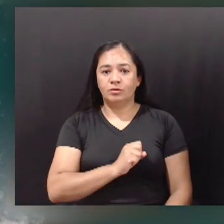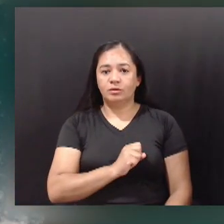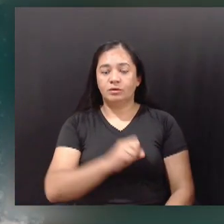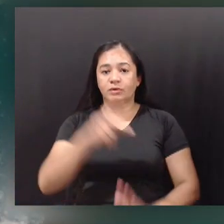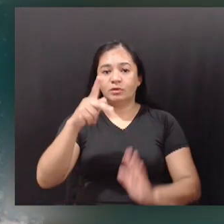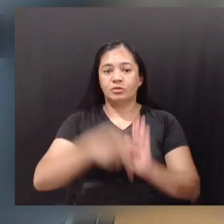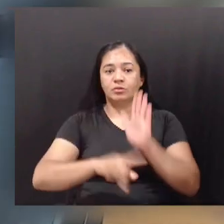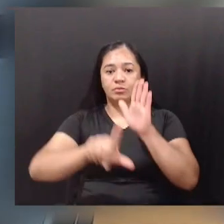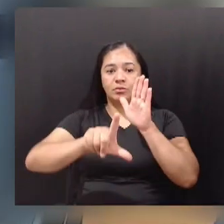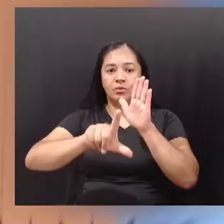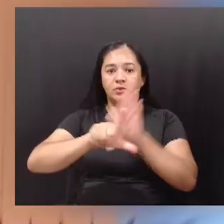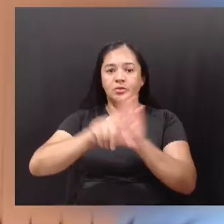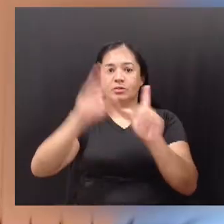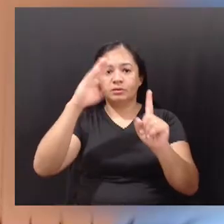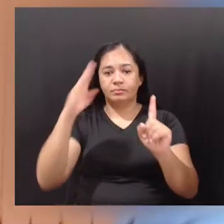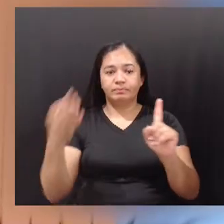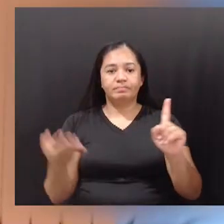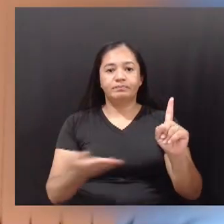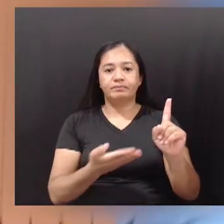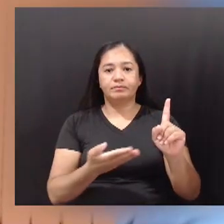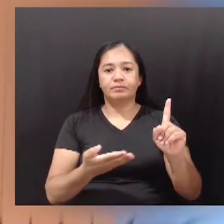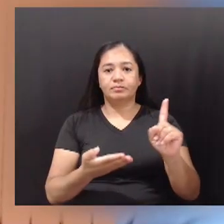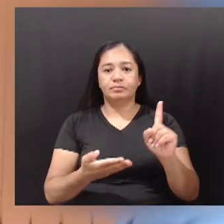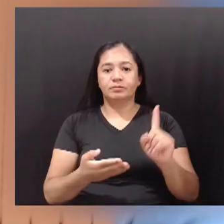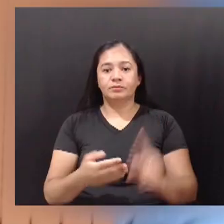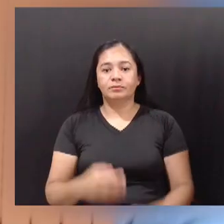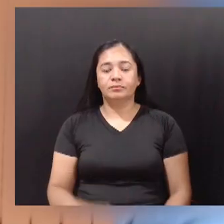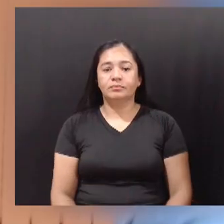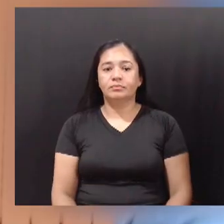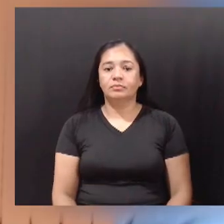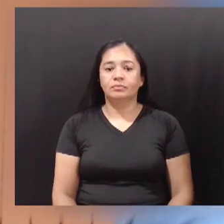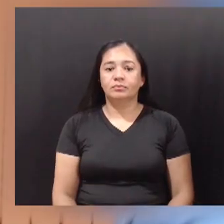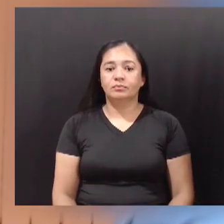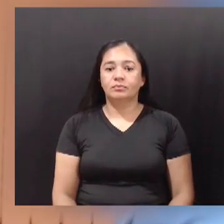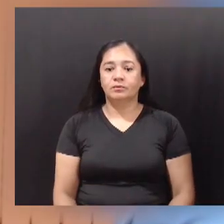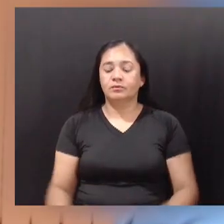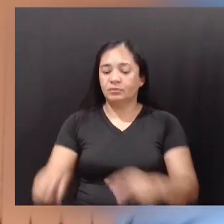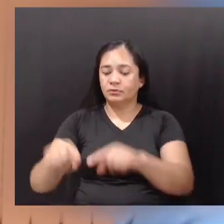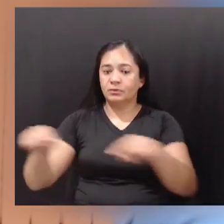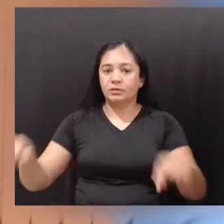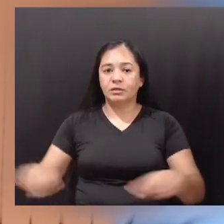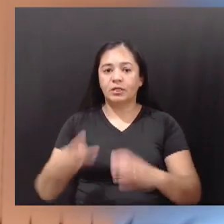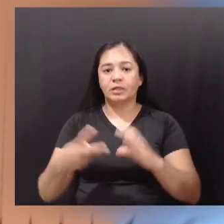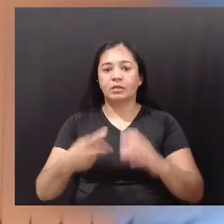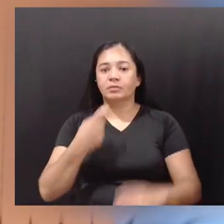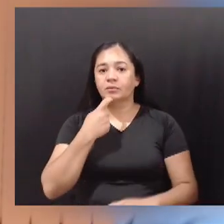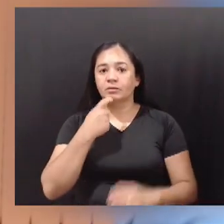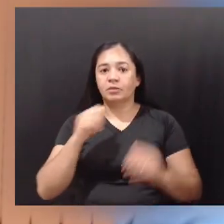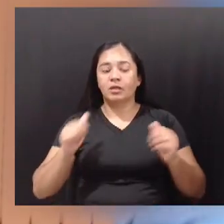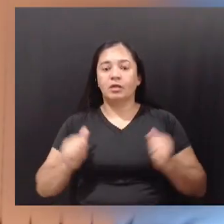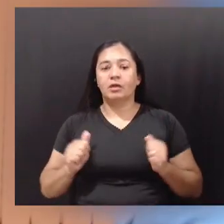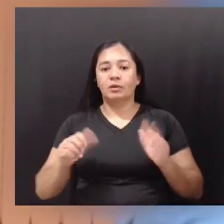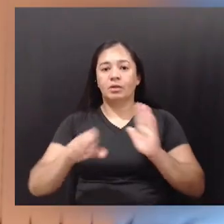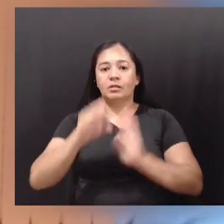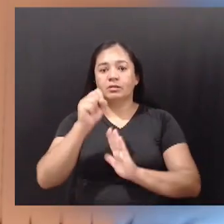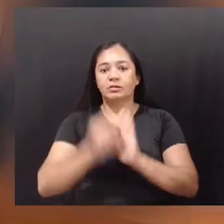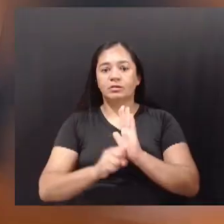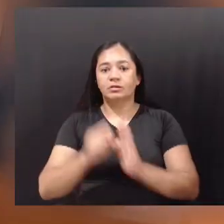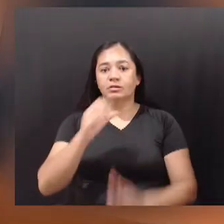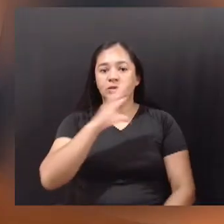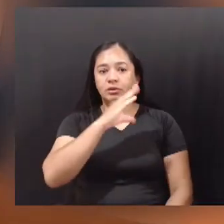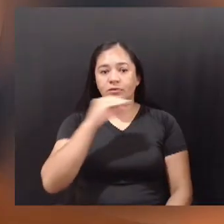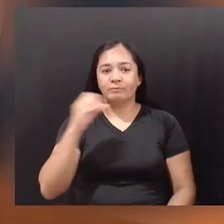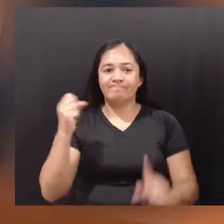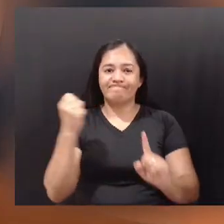para homenageá-los. Institui Espaço Crianças na Câmara Municipal de Campinas. É um ato simbólico da servidora que foi assassinada